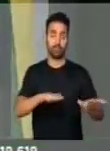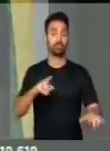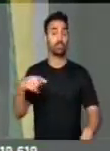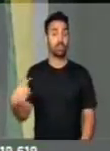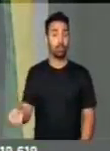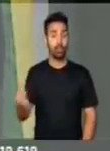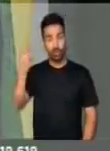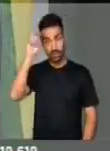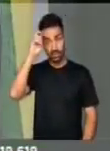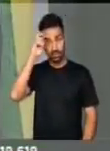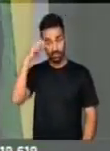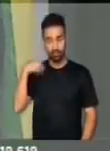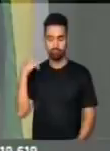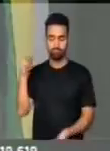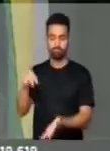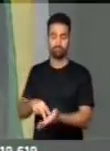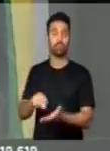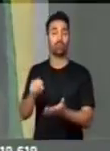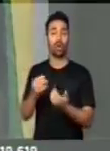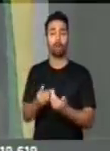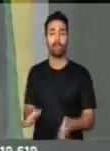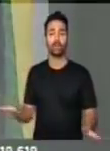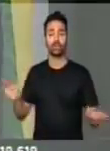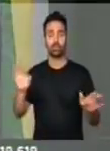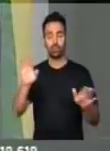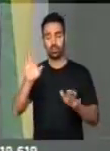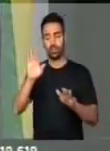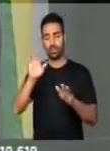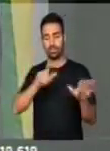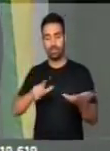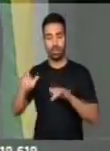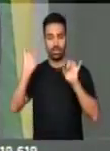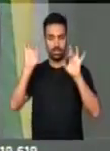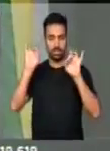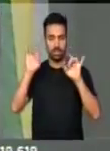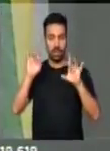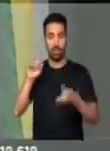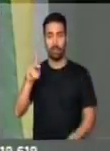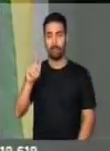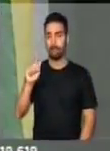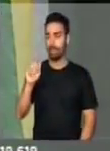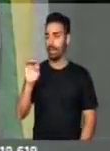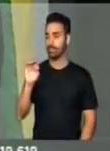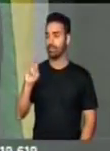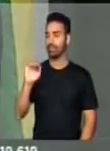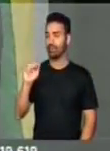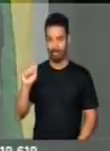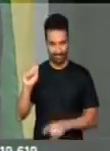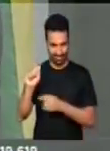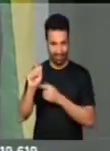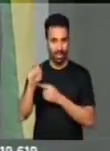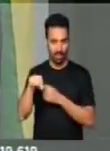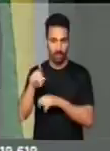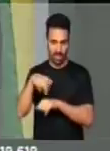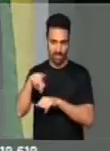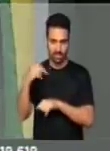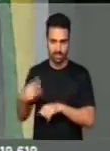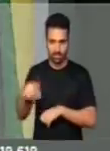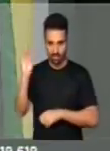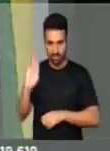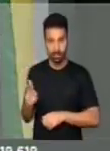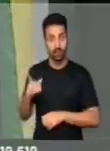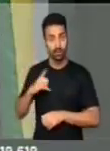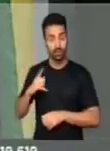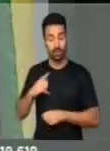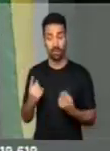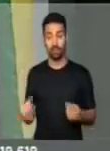quinta-feira, fazendo a abertura da Semana da Pátria, também em Montes Claros, em frente à Prefeitura, com a presença da banda